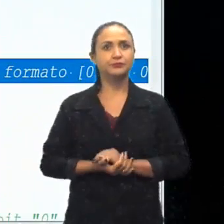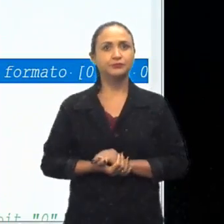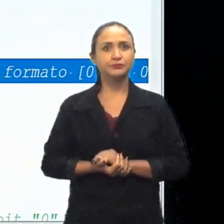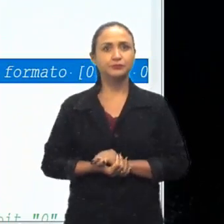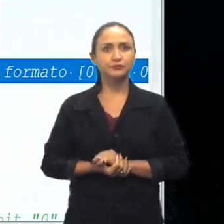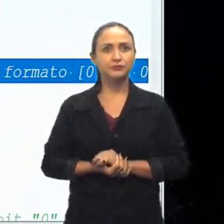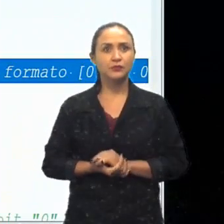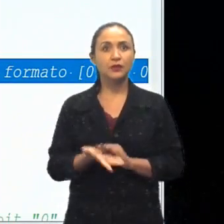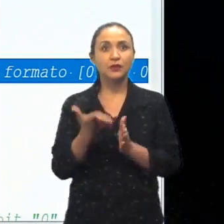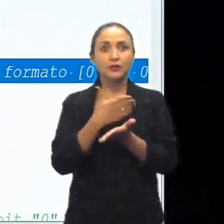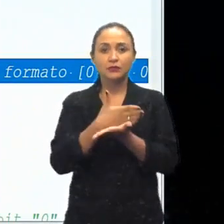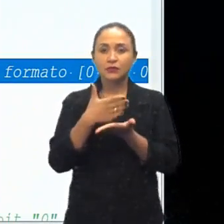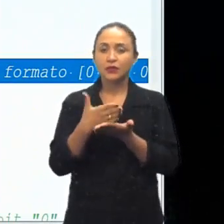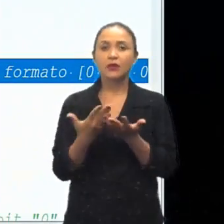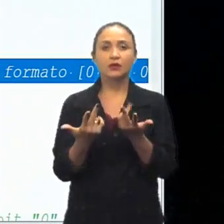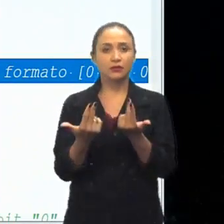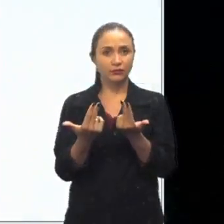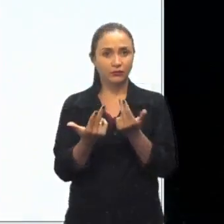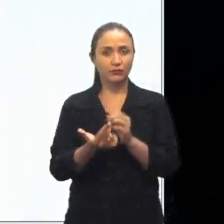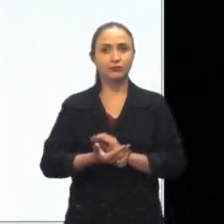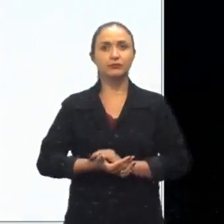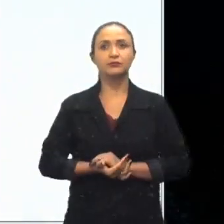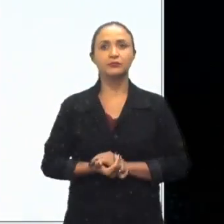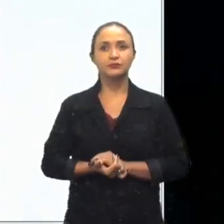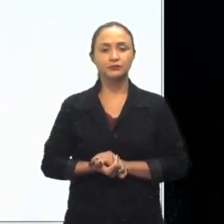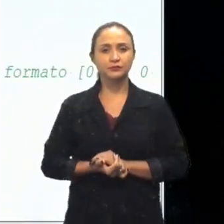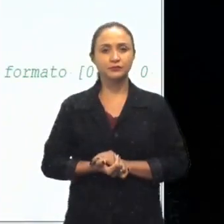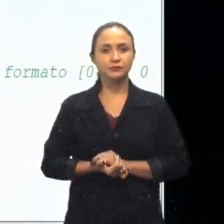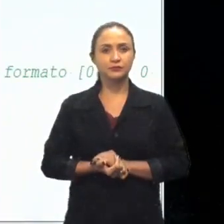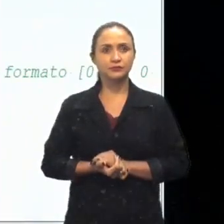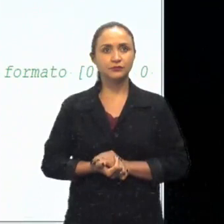a parte inicial é a mesma.